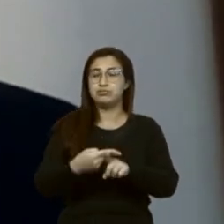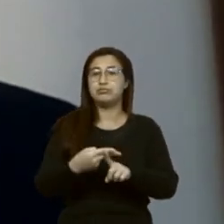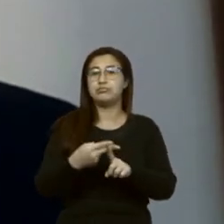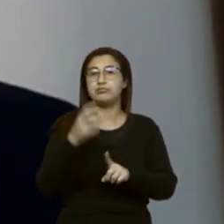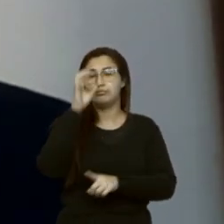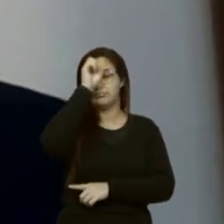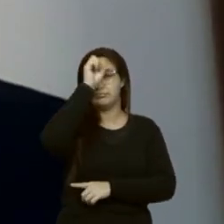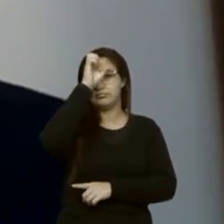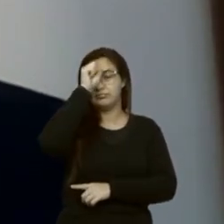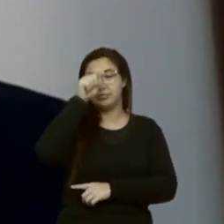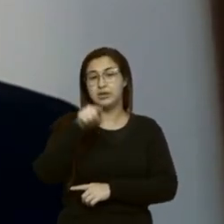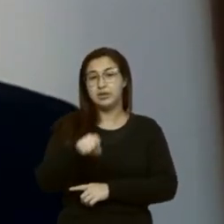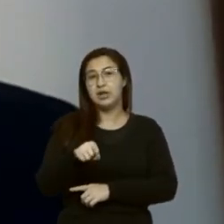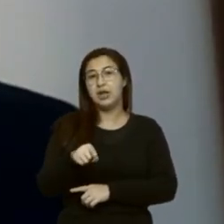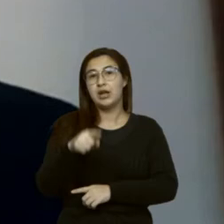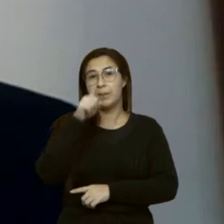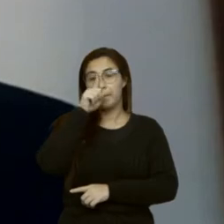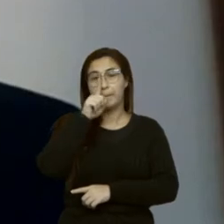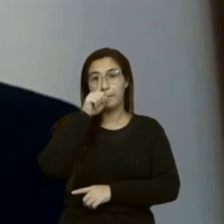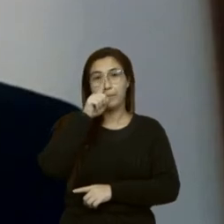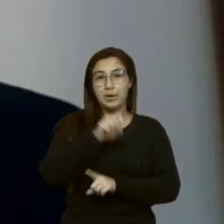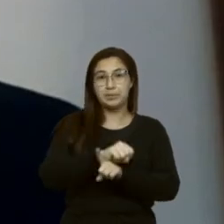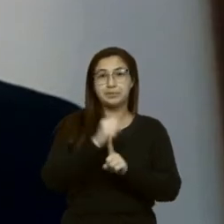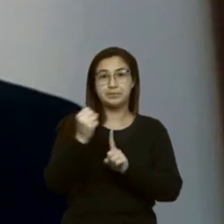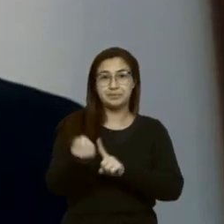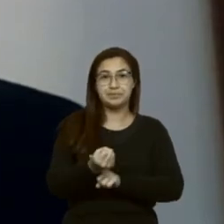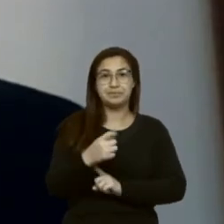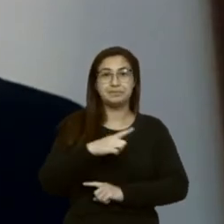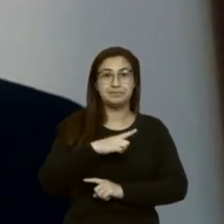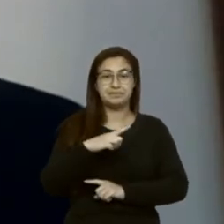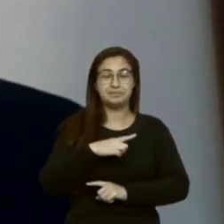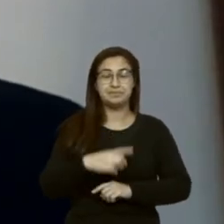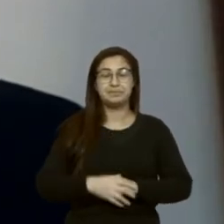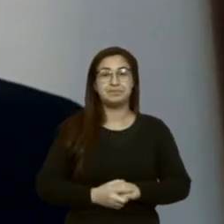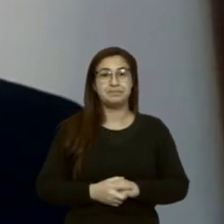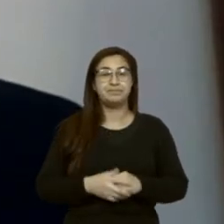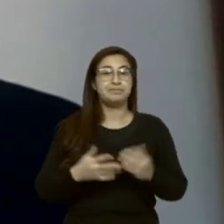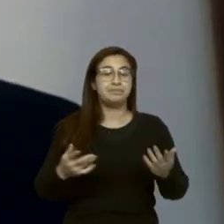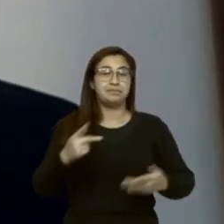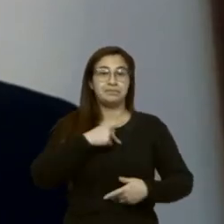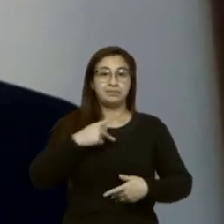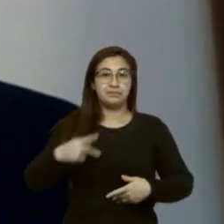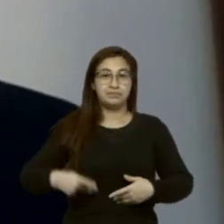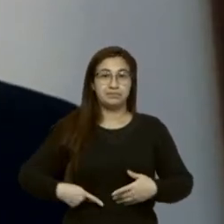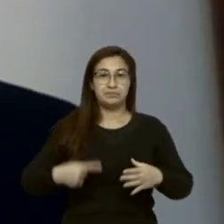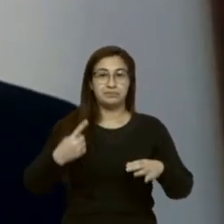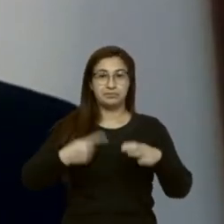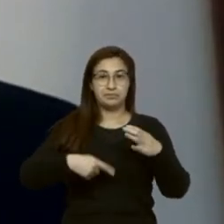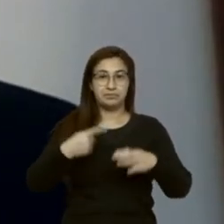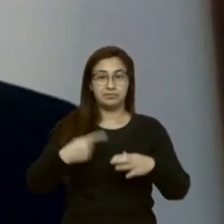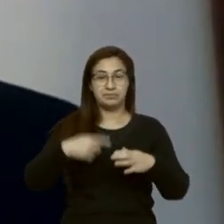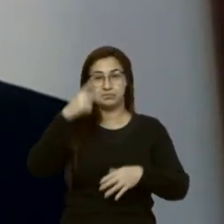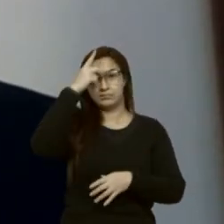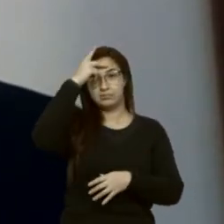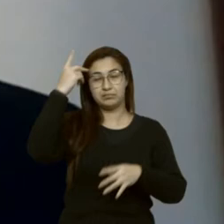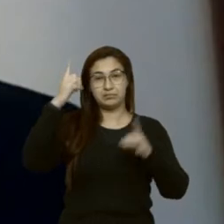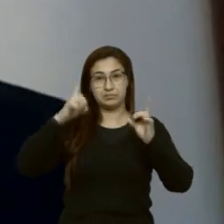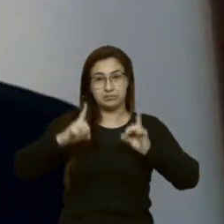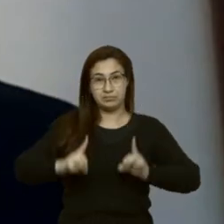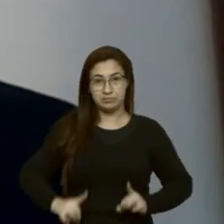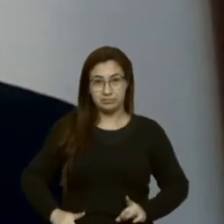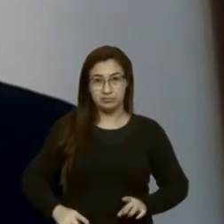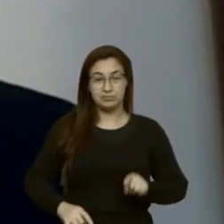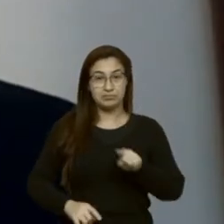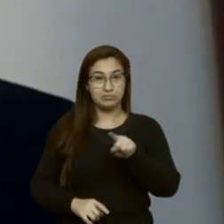situação de vulnerabilidade social. Como presidente da Comissão de Defesa dos Direitos da Pessoa com